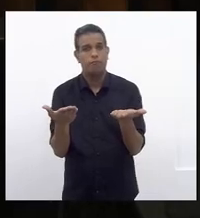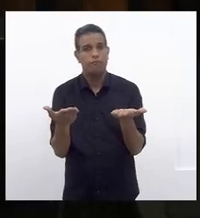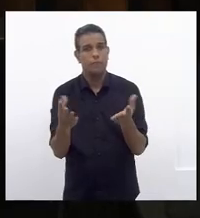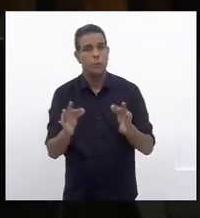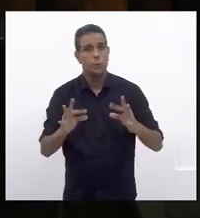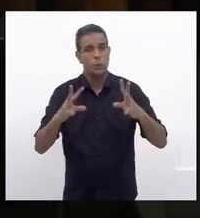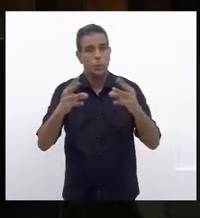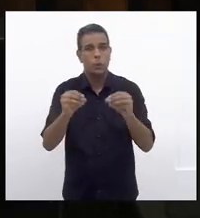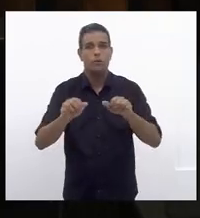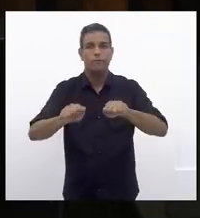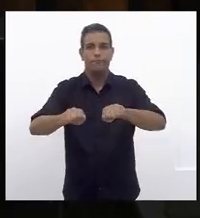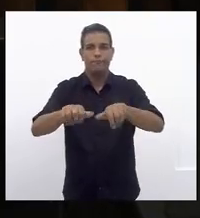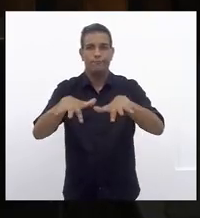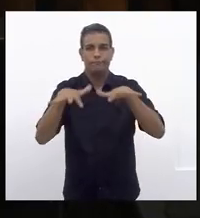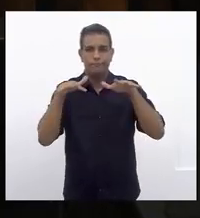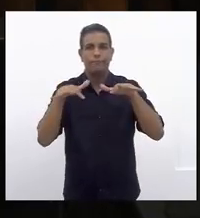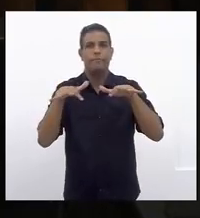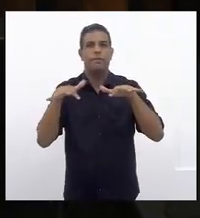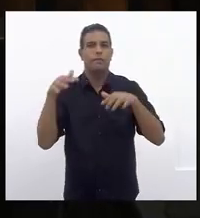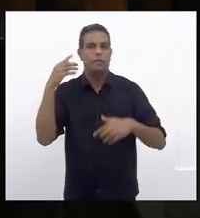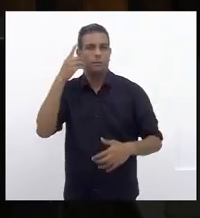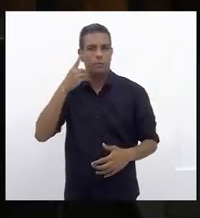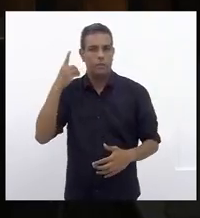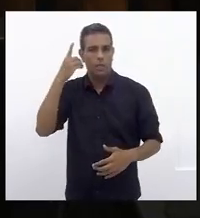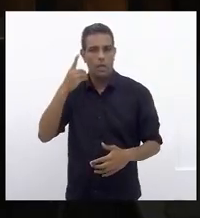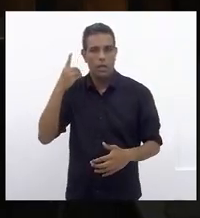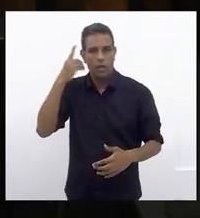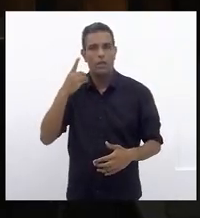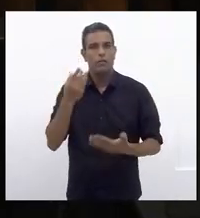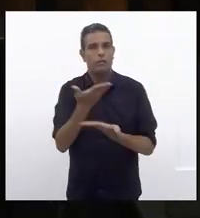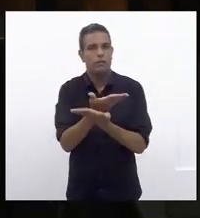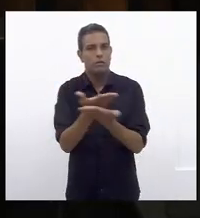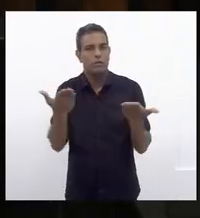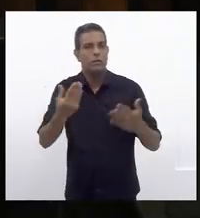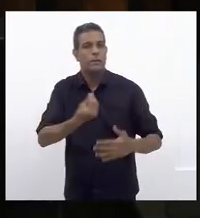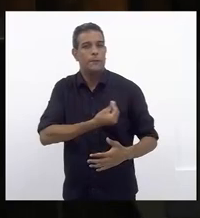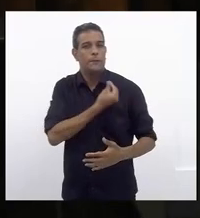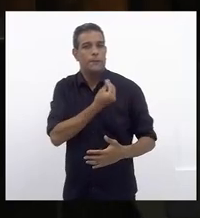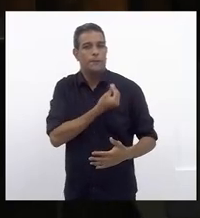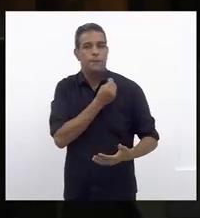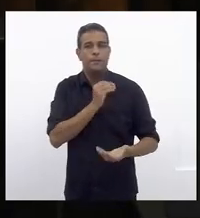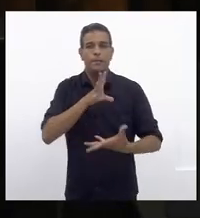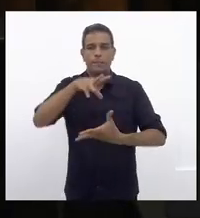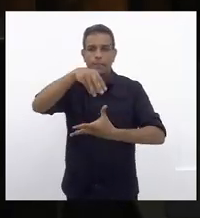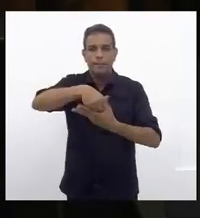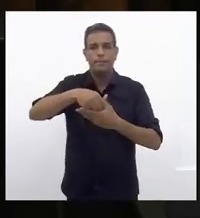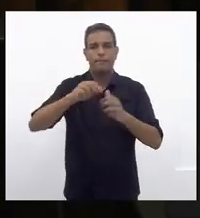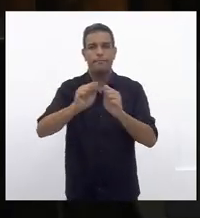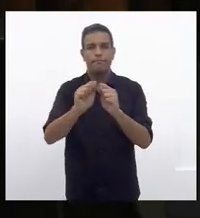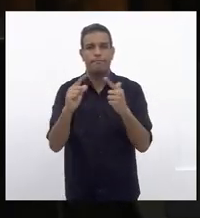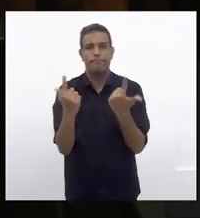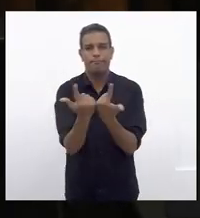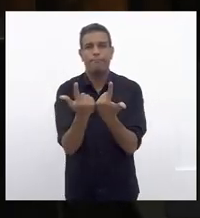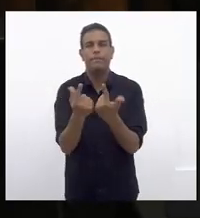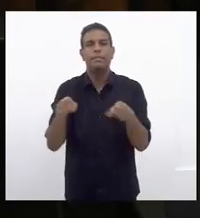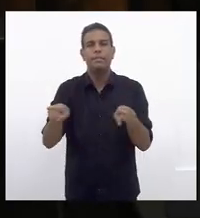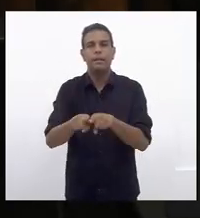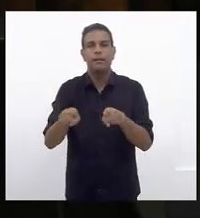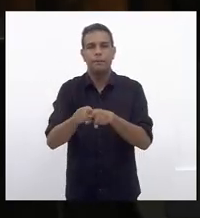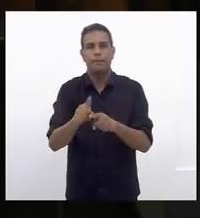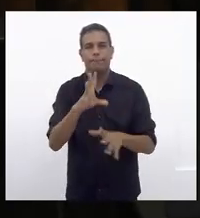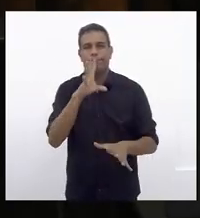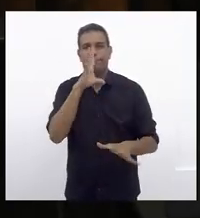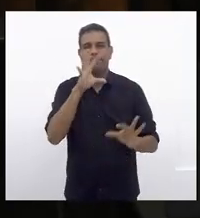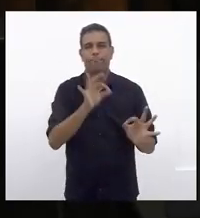senhoras e senhores deputados presentes em plenário, e também que nos assistem